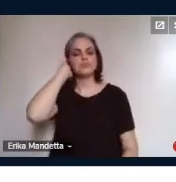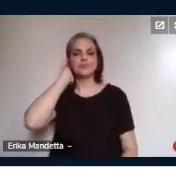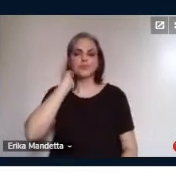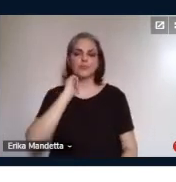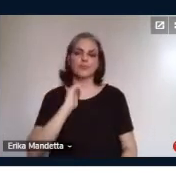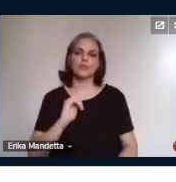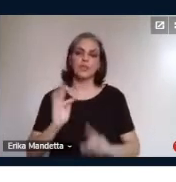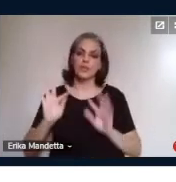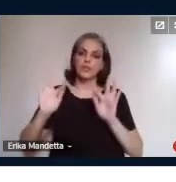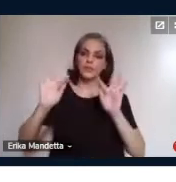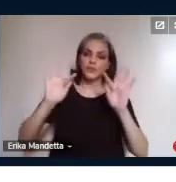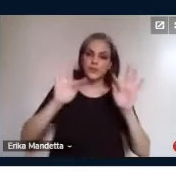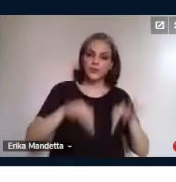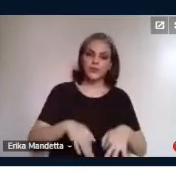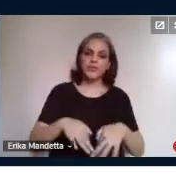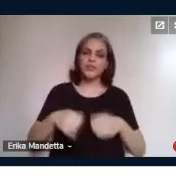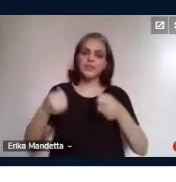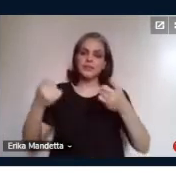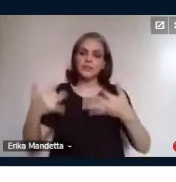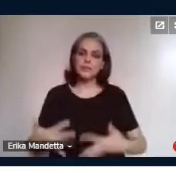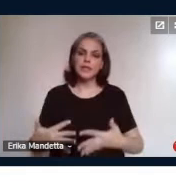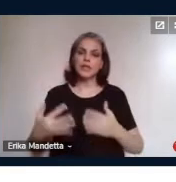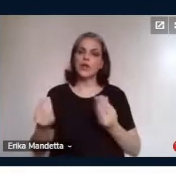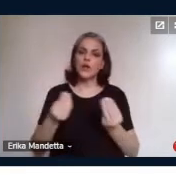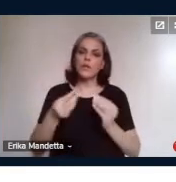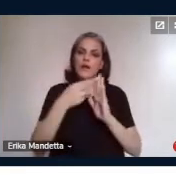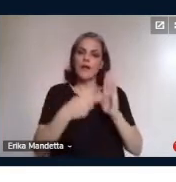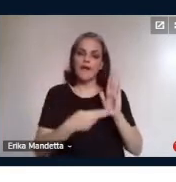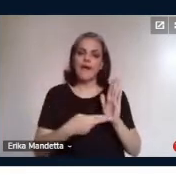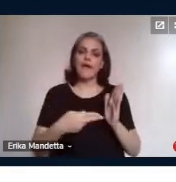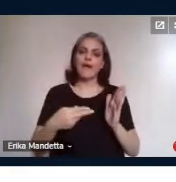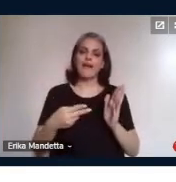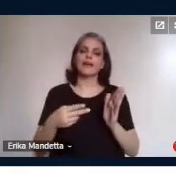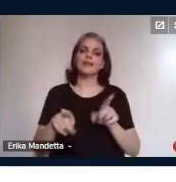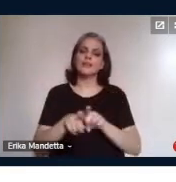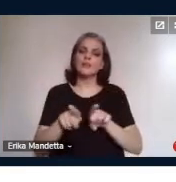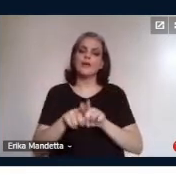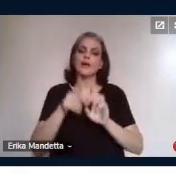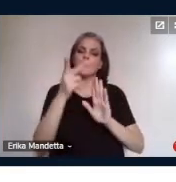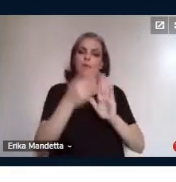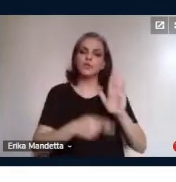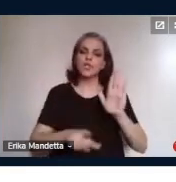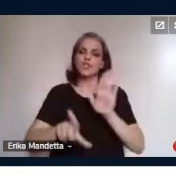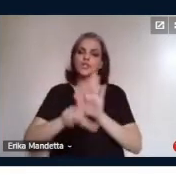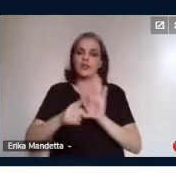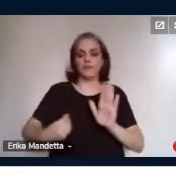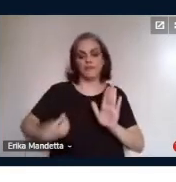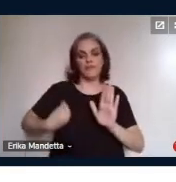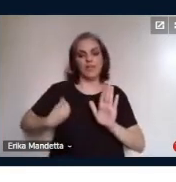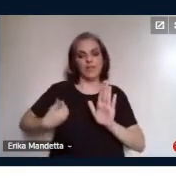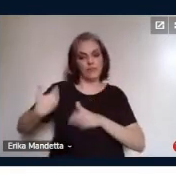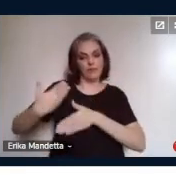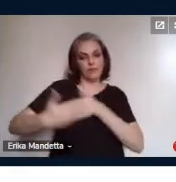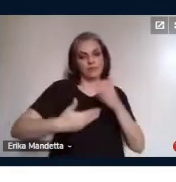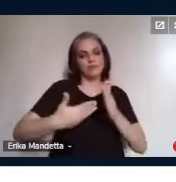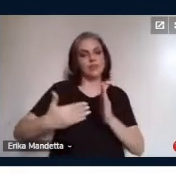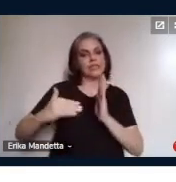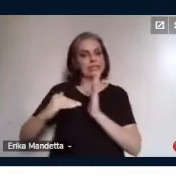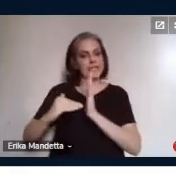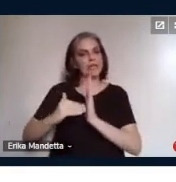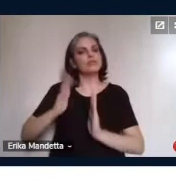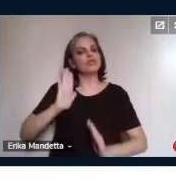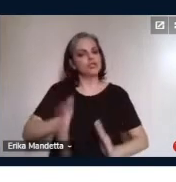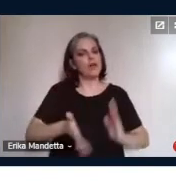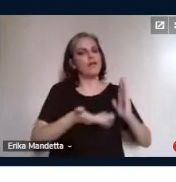culminar isso tudo na regulamentação profissional e no projeto de lei que está em tramitação agora no Senado, já tramitou pela